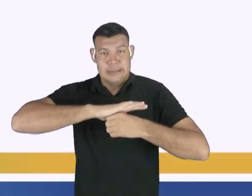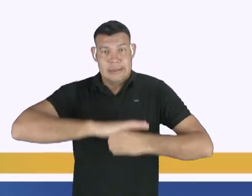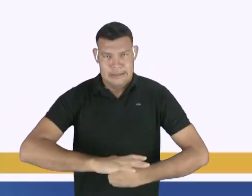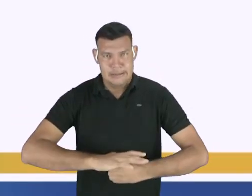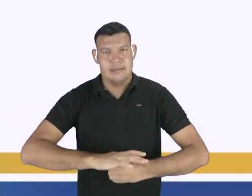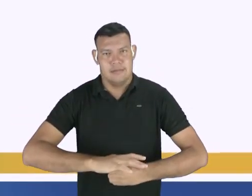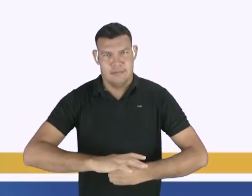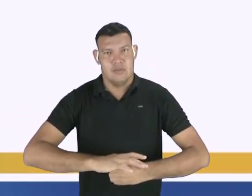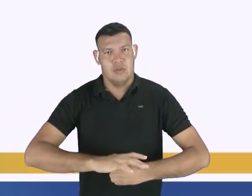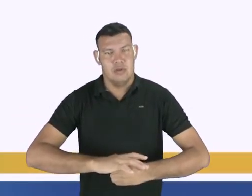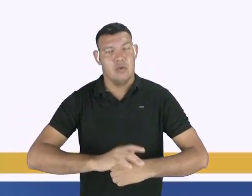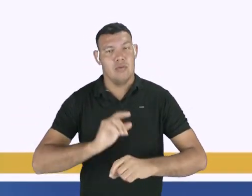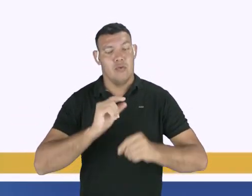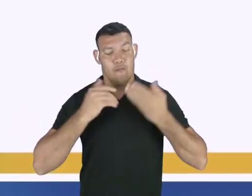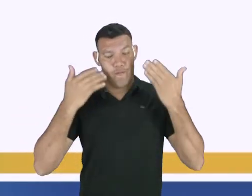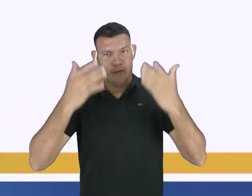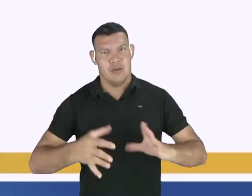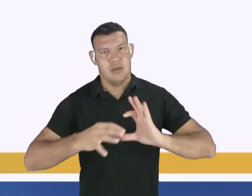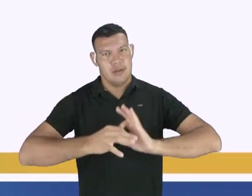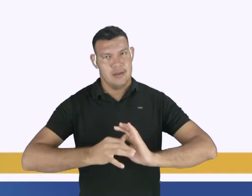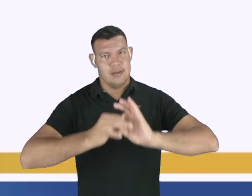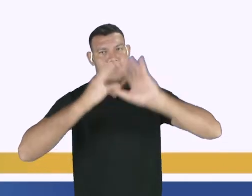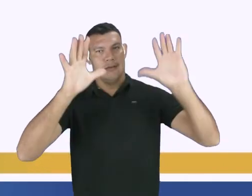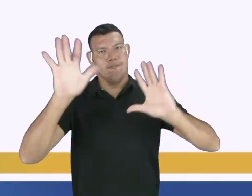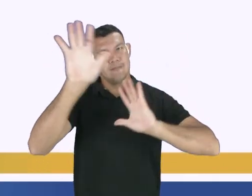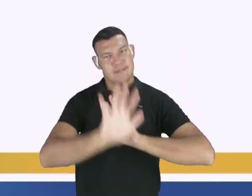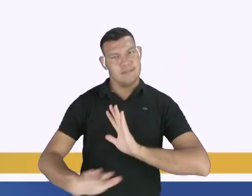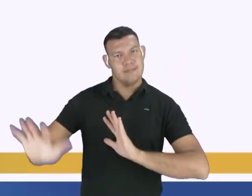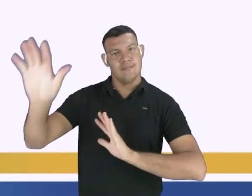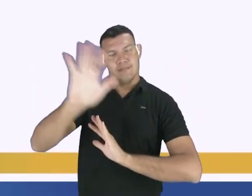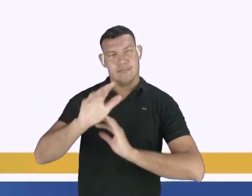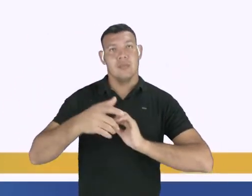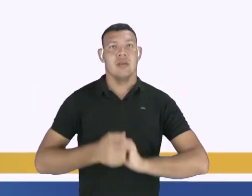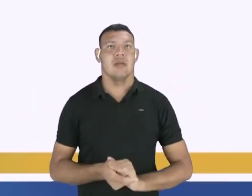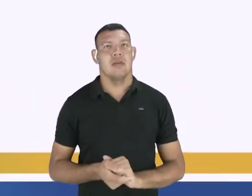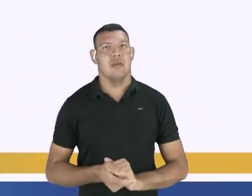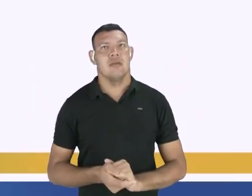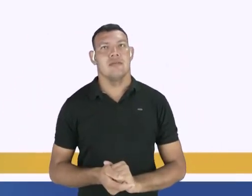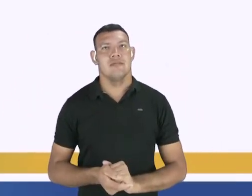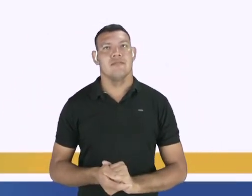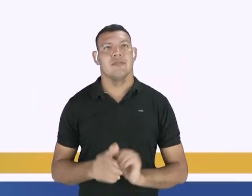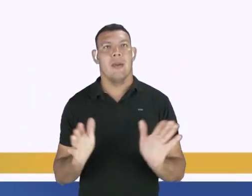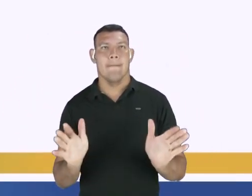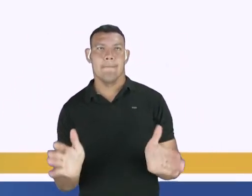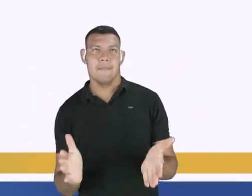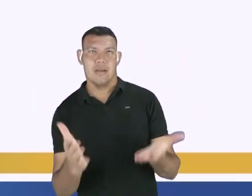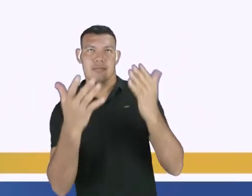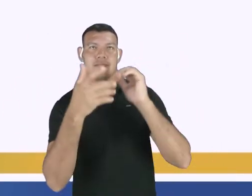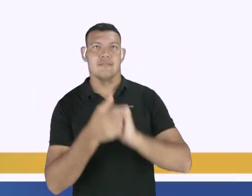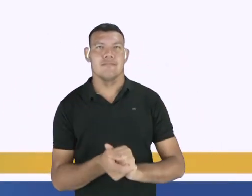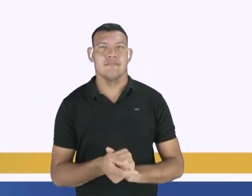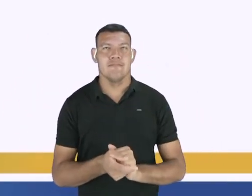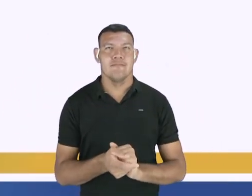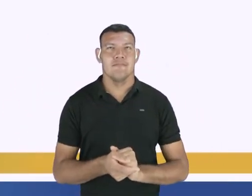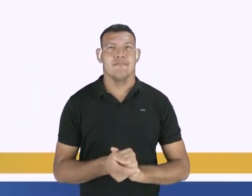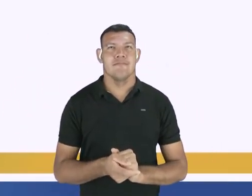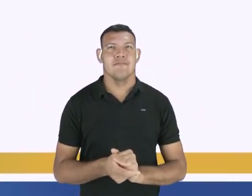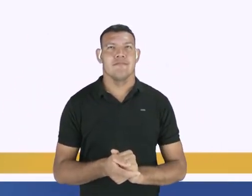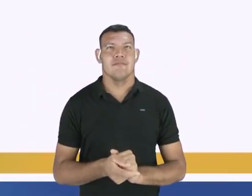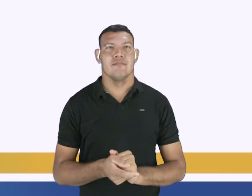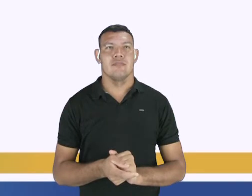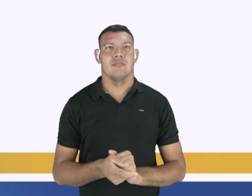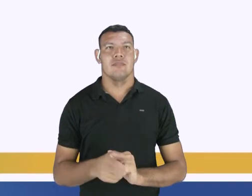a liberdade geral. O anarquismo se inspirou nos pressupostos do socialismo utópico para criticar os abusos